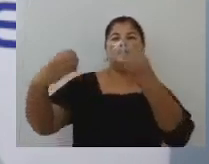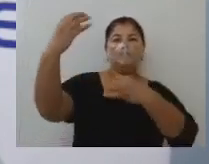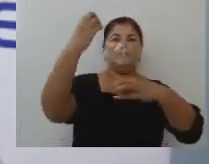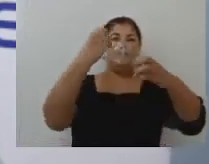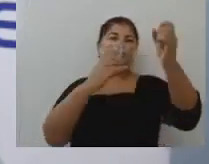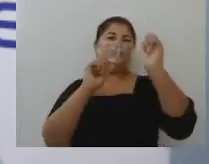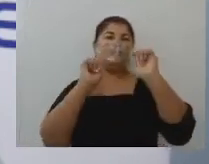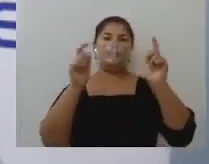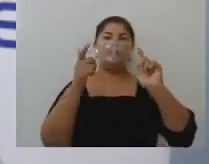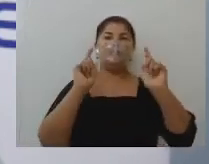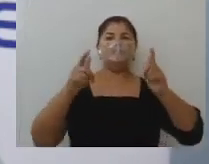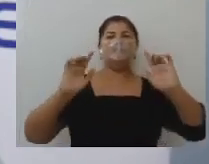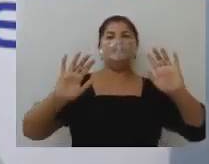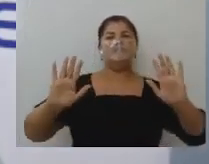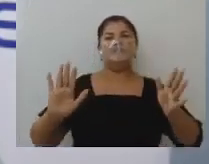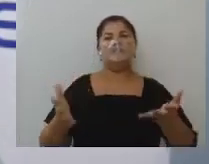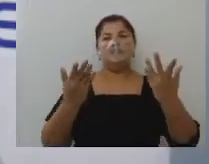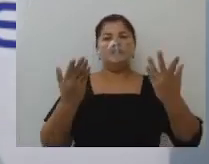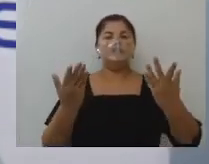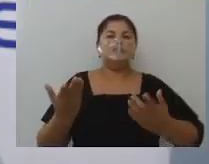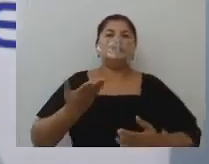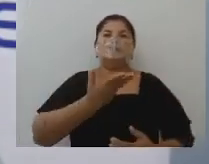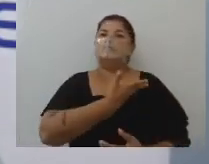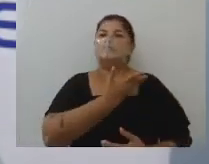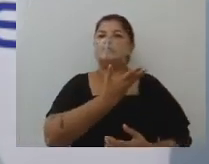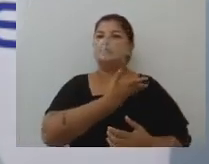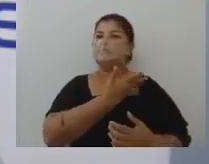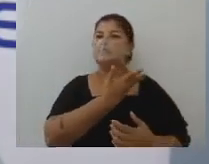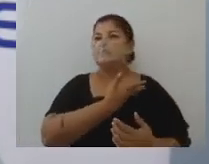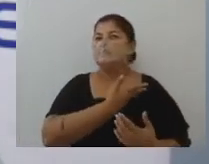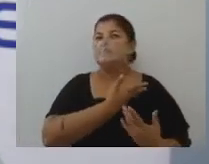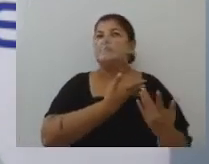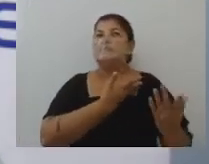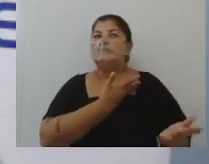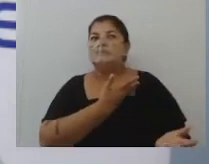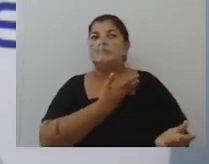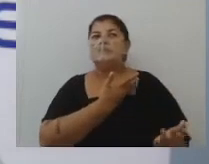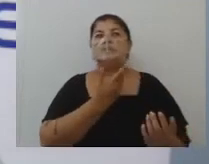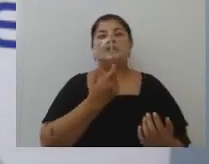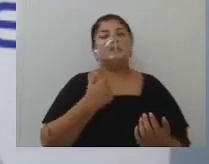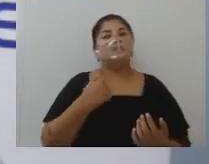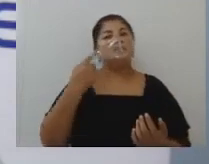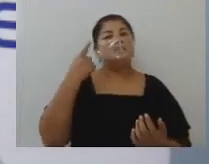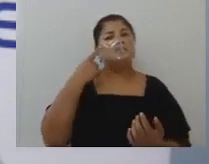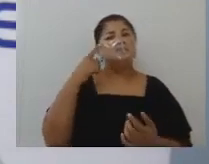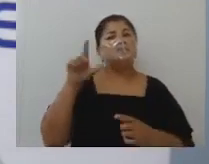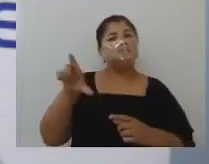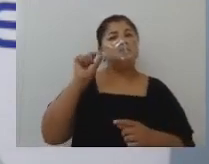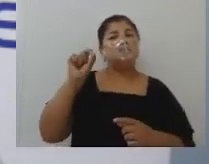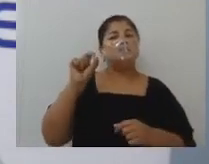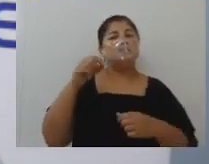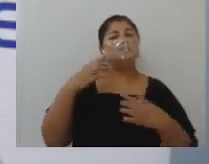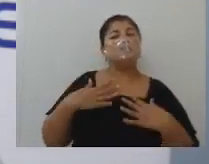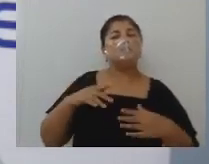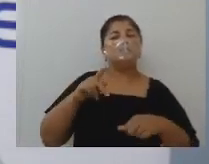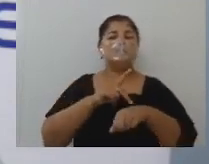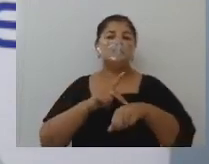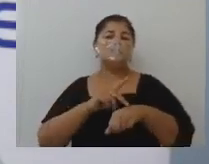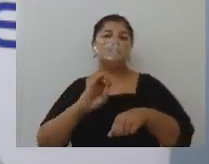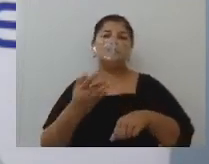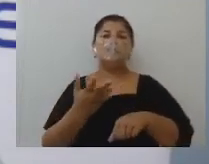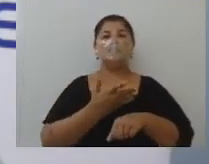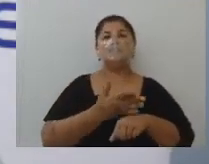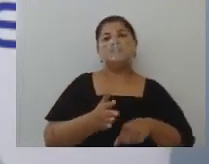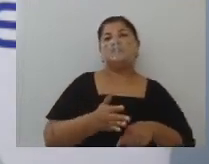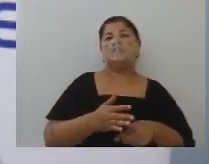ou para uma festa com os amigos, e lá você decidiu também usar ou a roupa preta ou a branca. E agora?